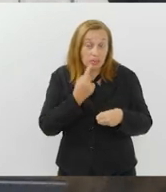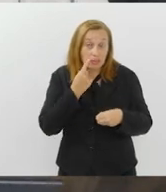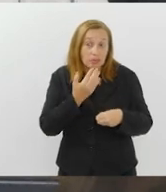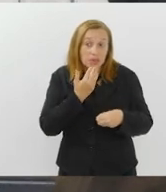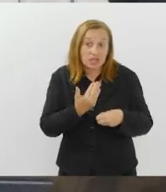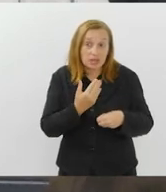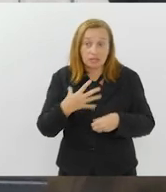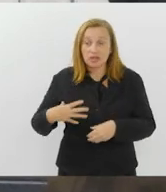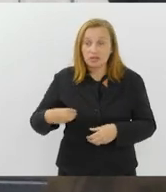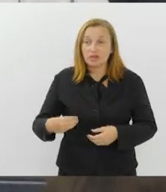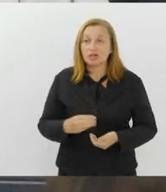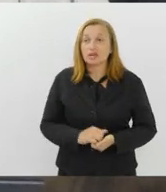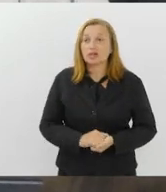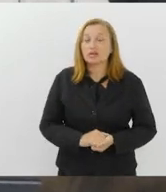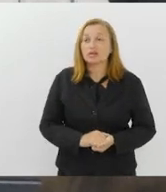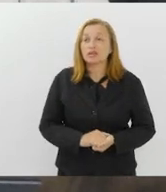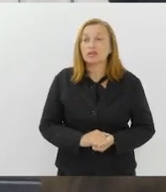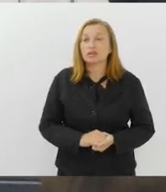foi.